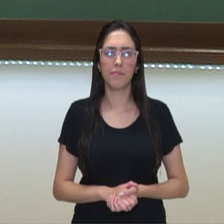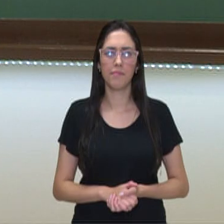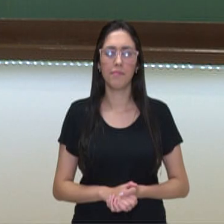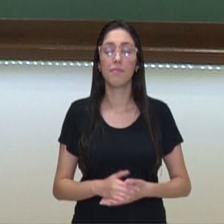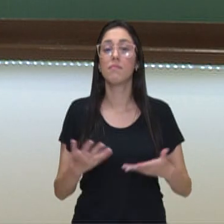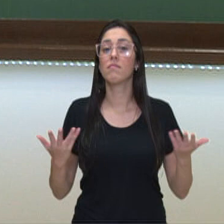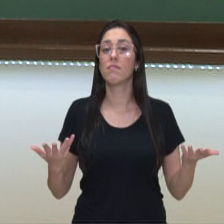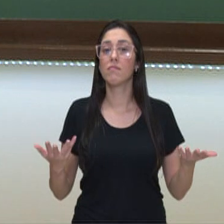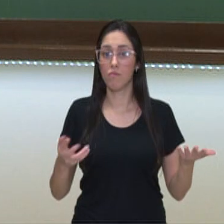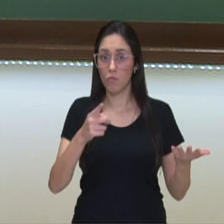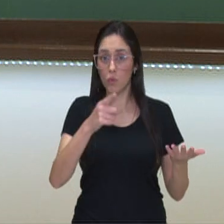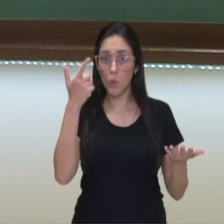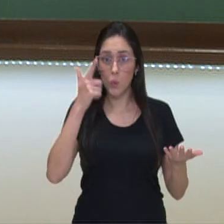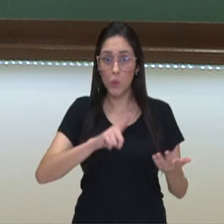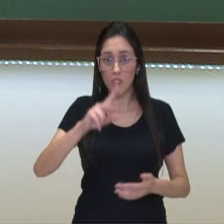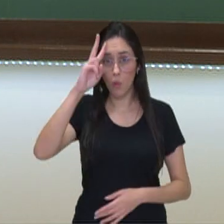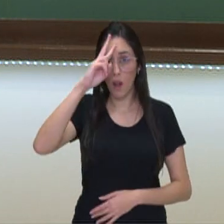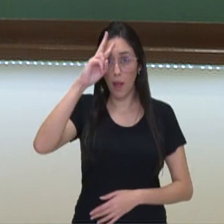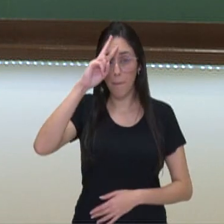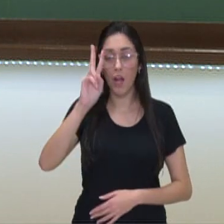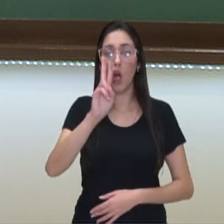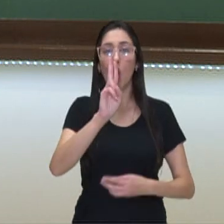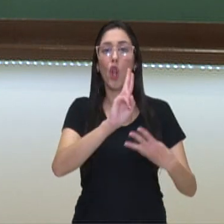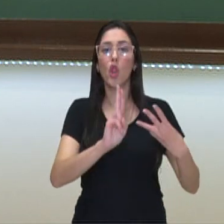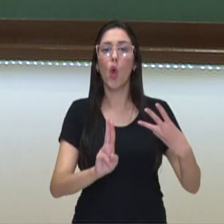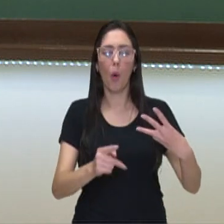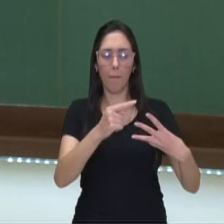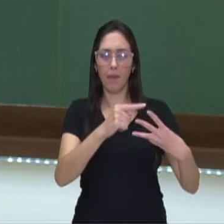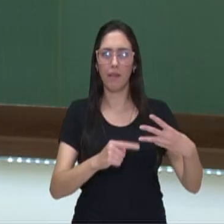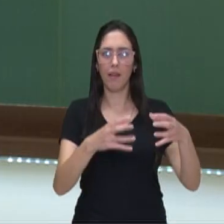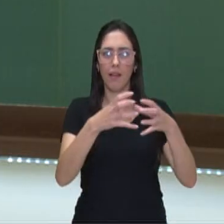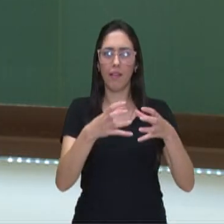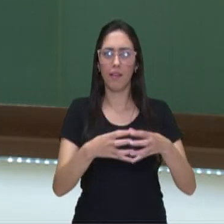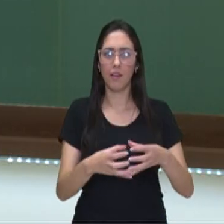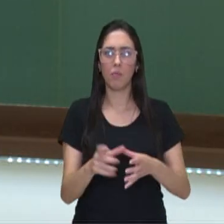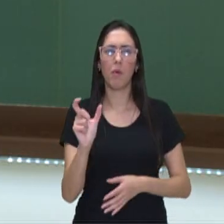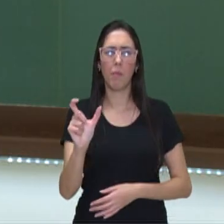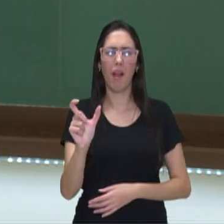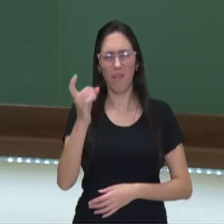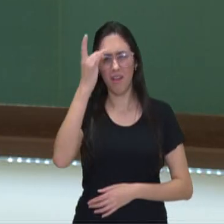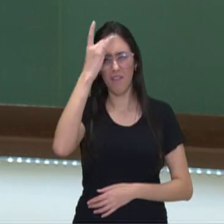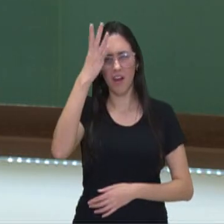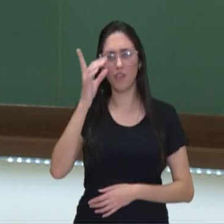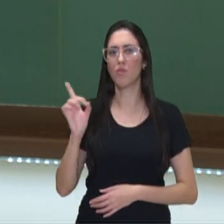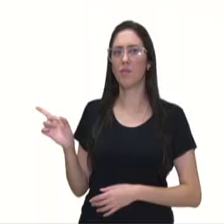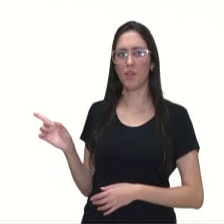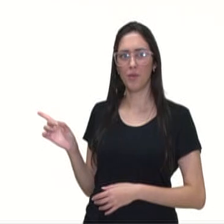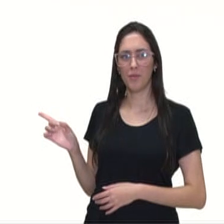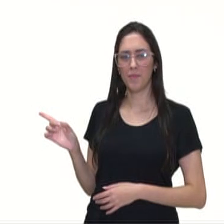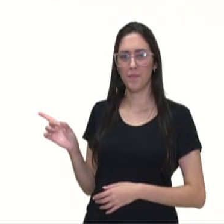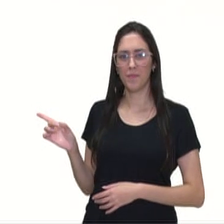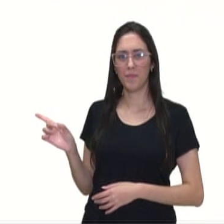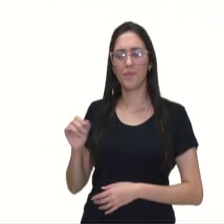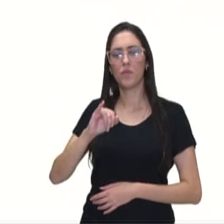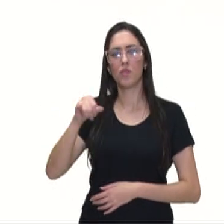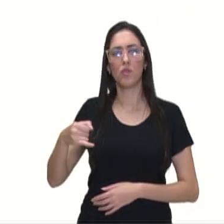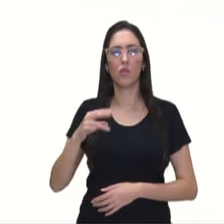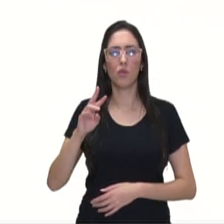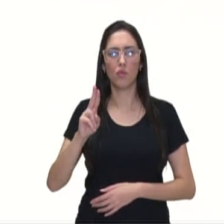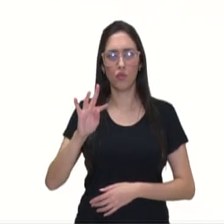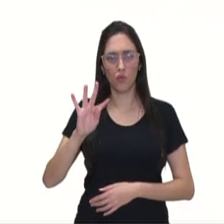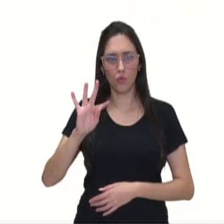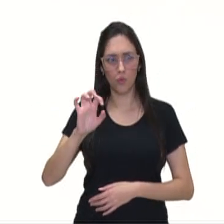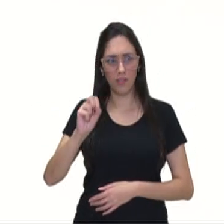E aí, conseguiram lembrar o nome das 3 tribos? São 3 palavrinhas bem pequenininhas, né? São essas, ó, os Jutes,